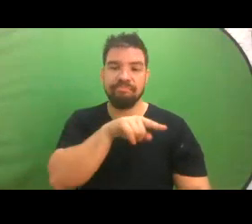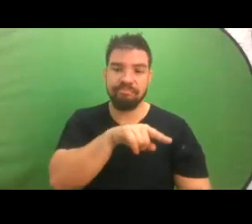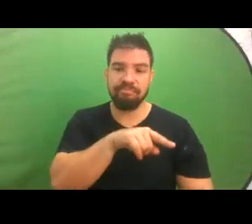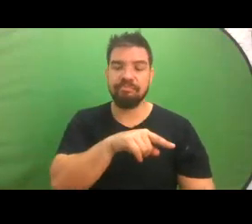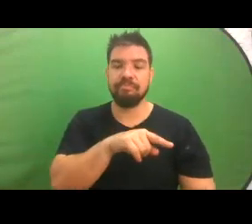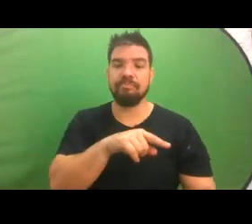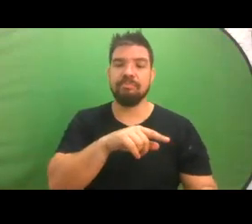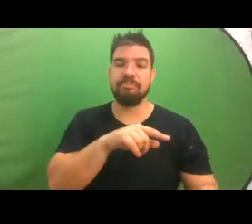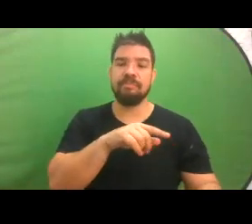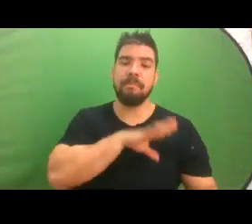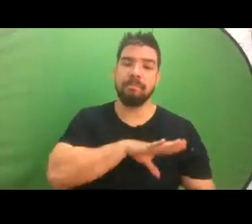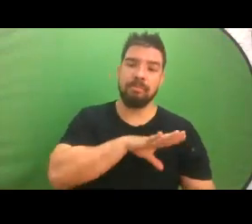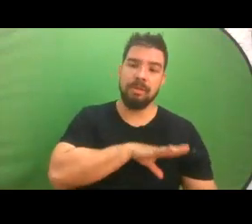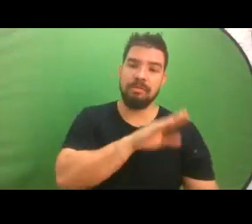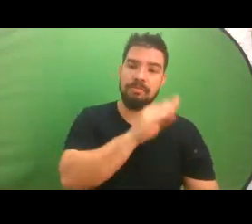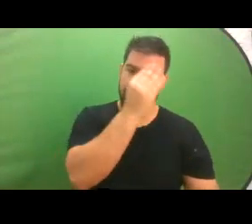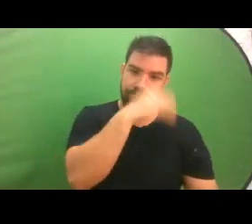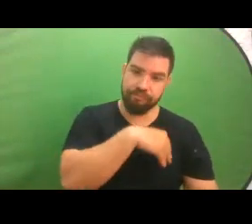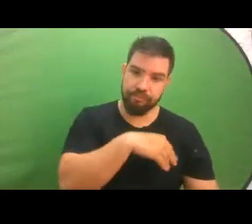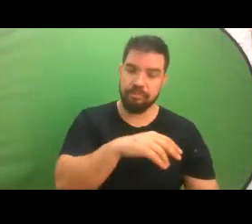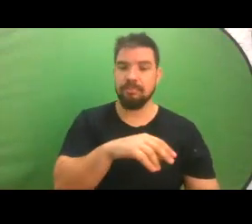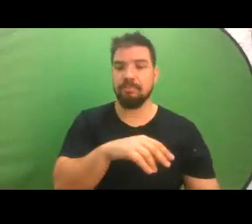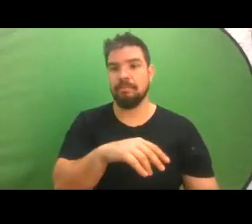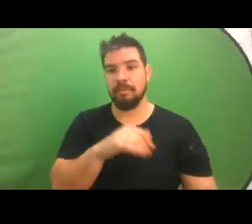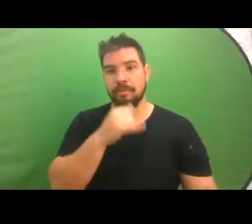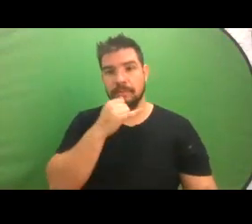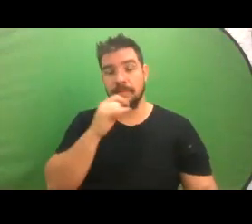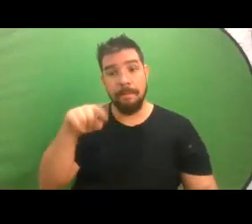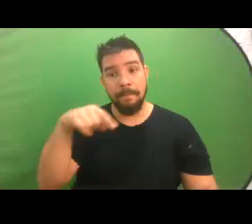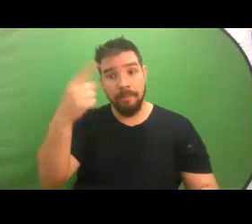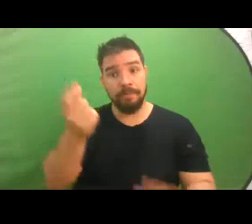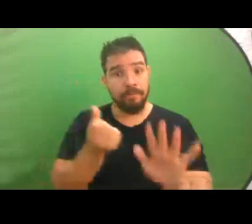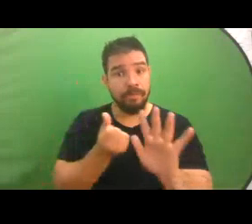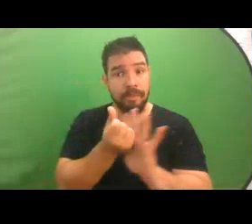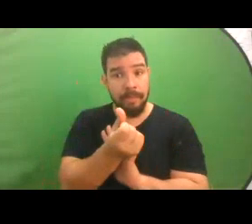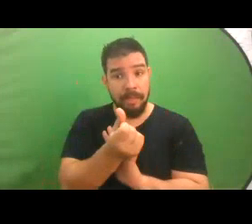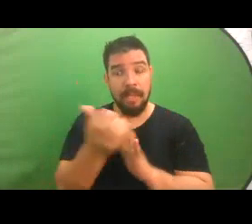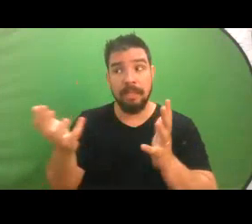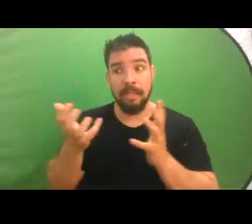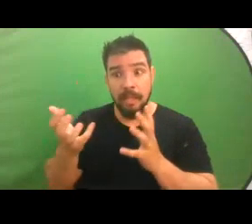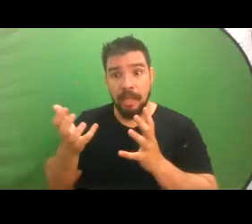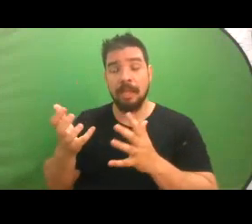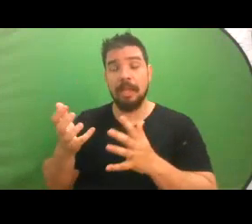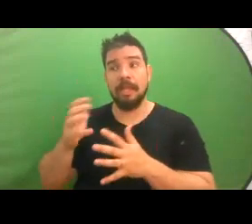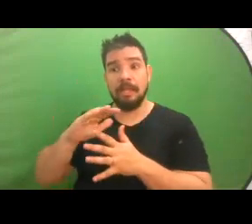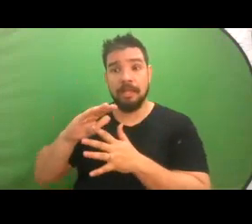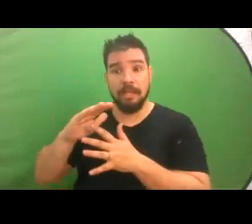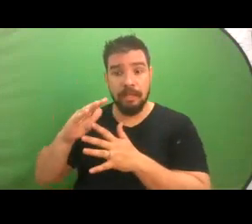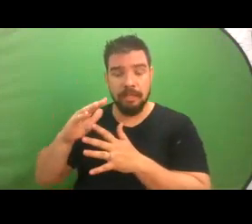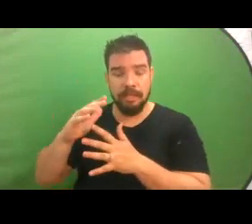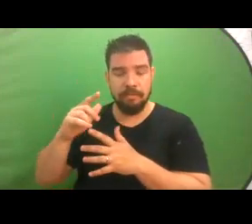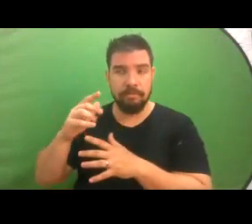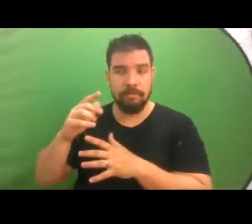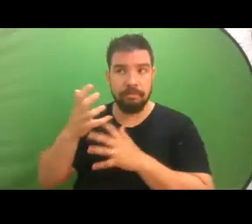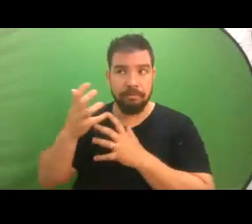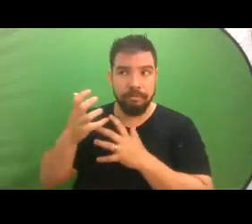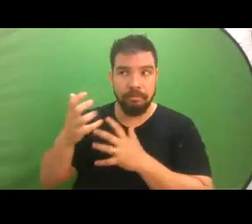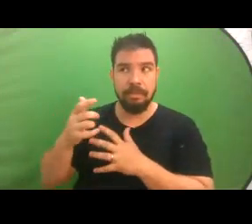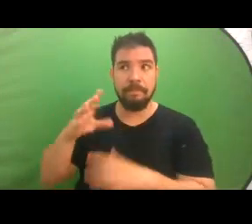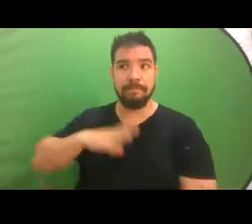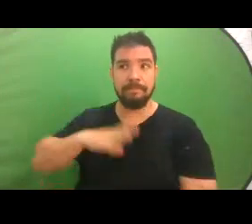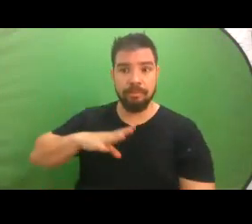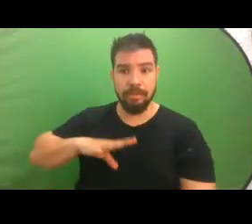habilitação em língua portuguesa a partir do próximo semestre não terá prejuízo em termos de aprovação nas matérias de dupla habilitação no